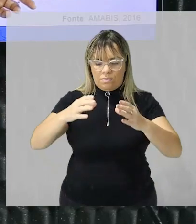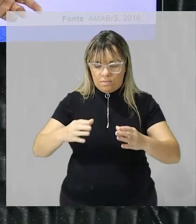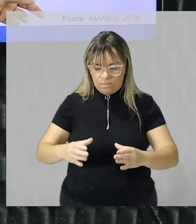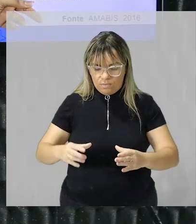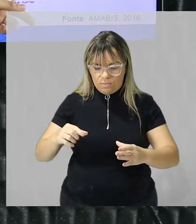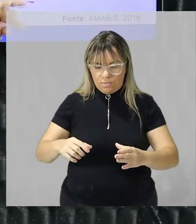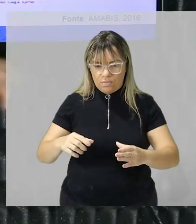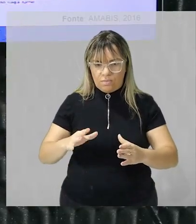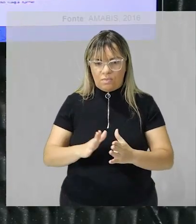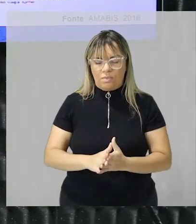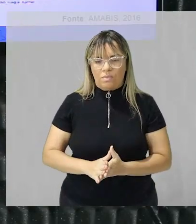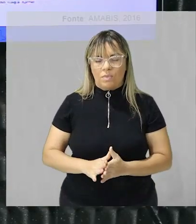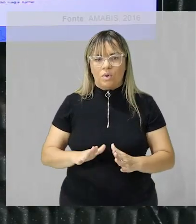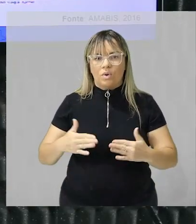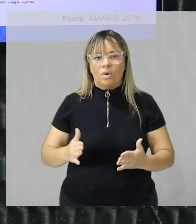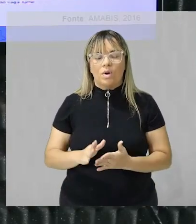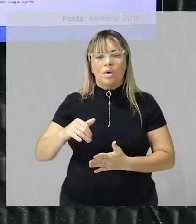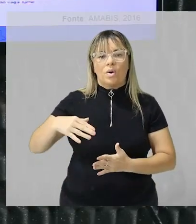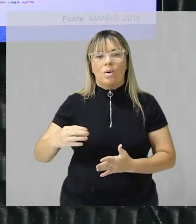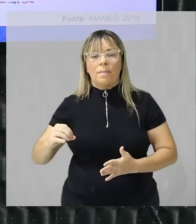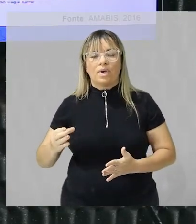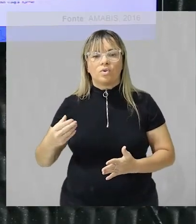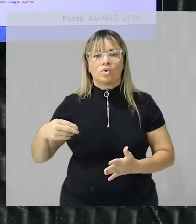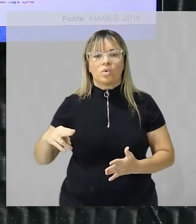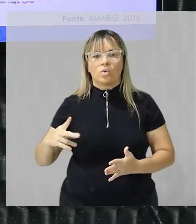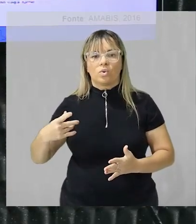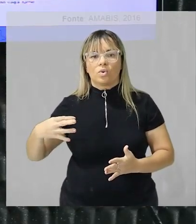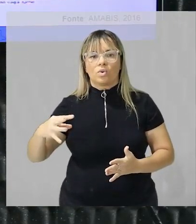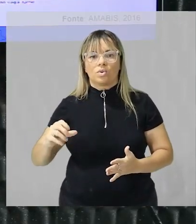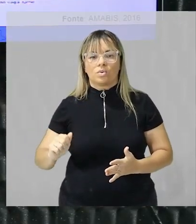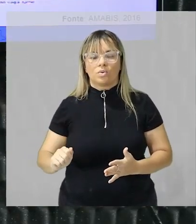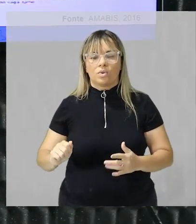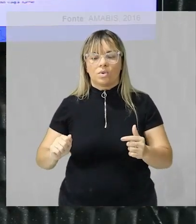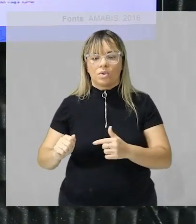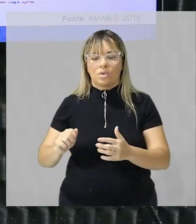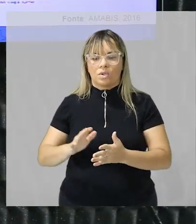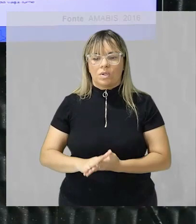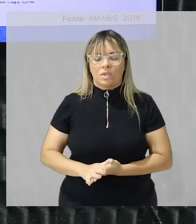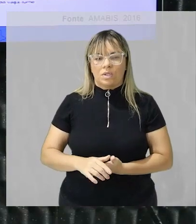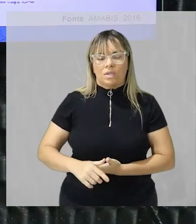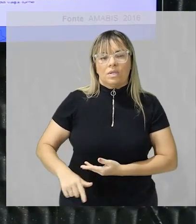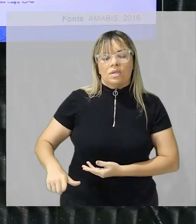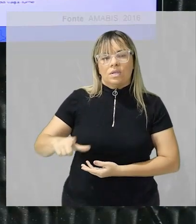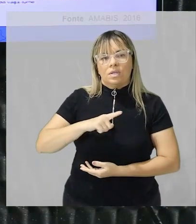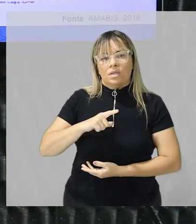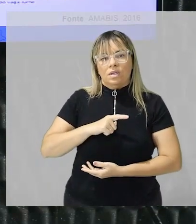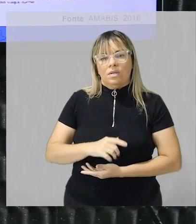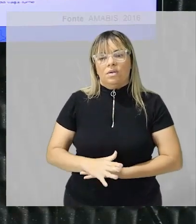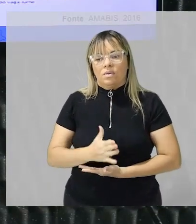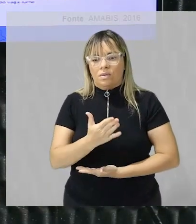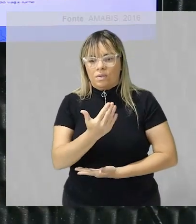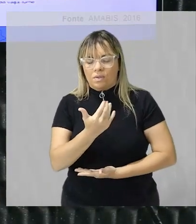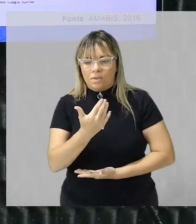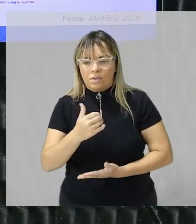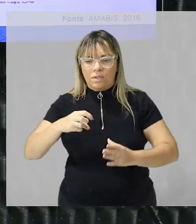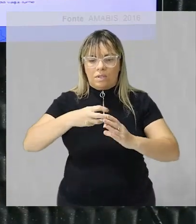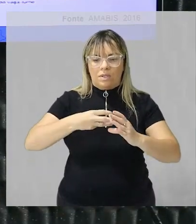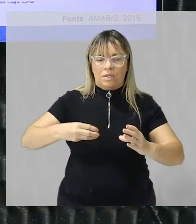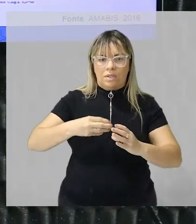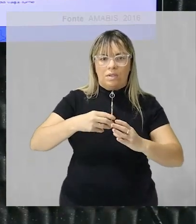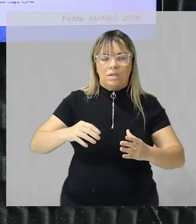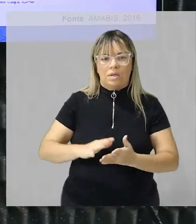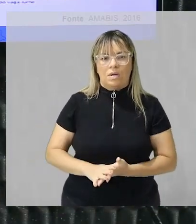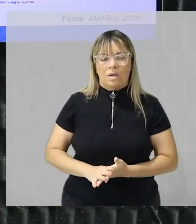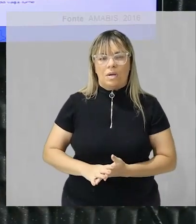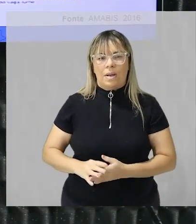cultura. O que é um meio de cultura? É um meio que contém nutrientes necessários para que a célula se multiplique. E